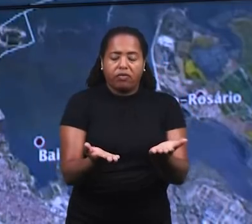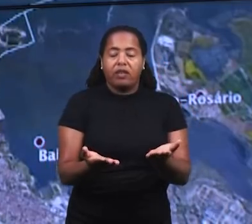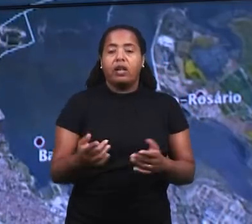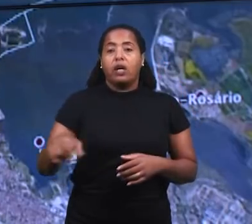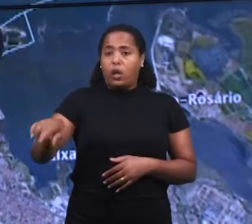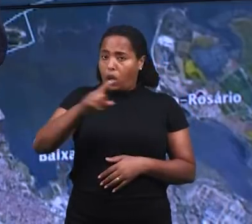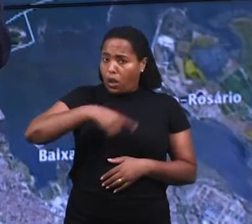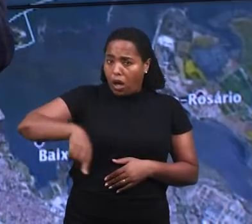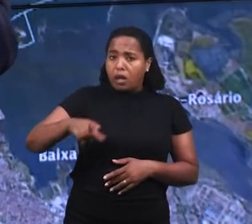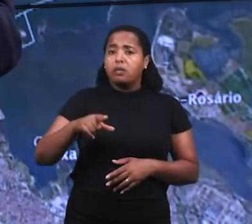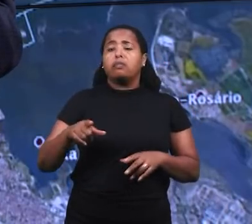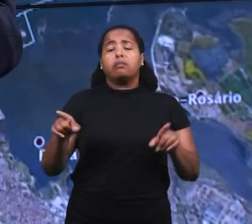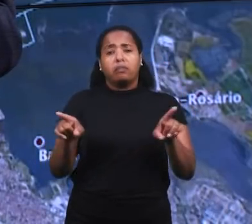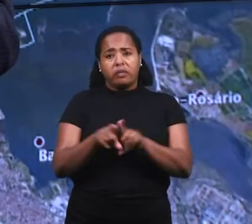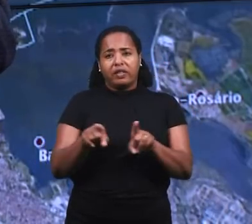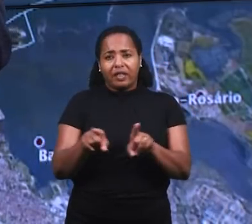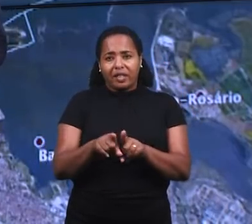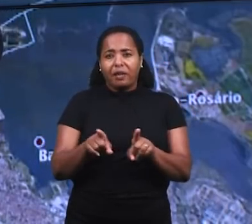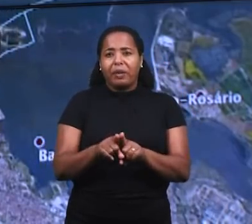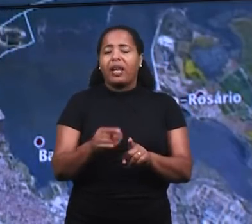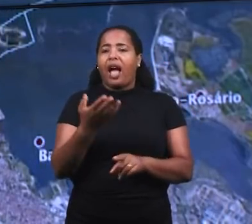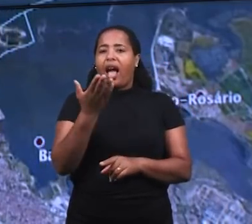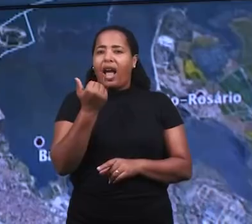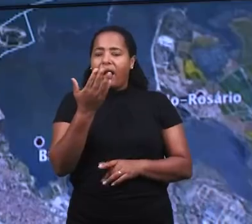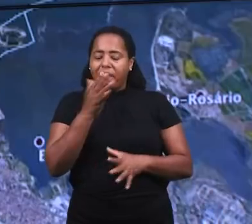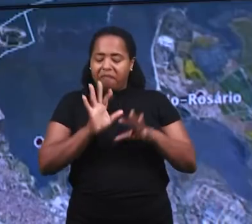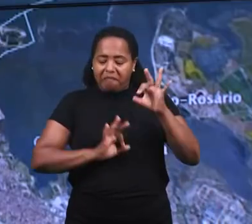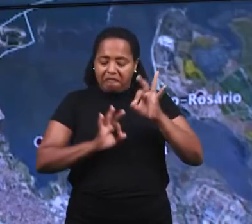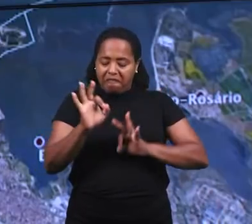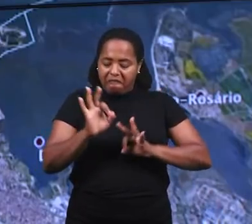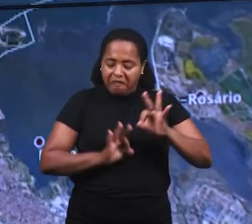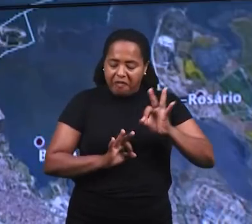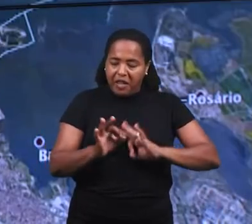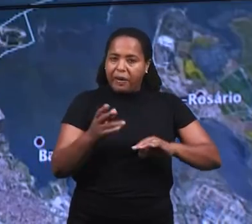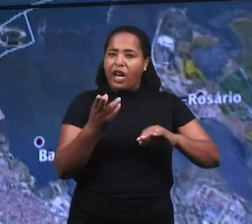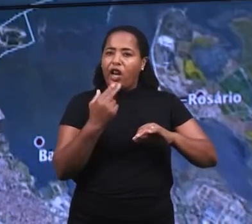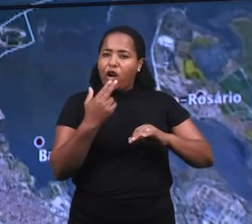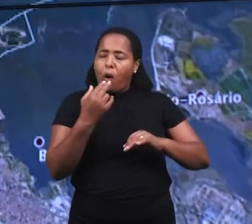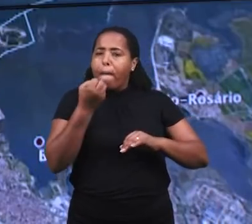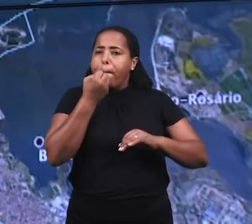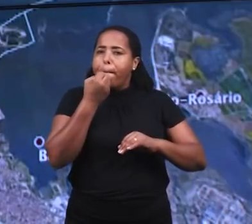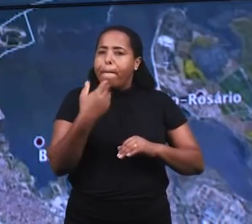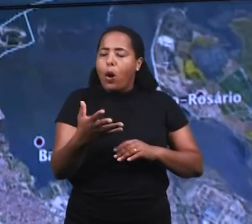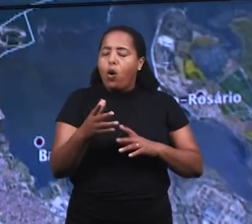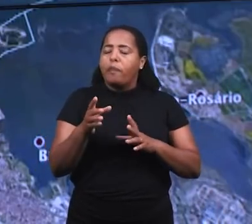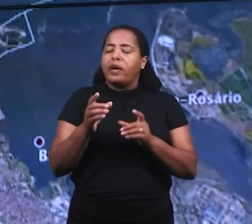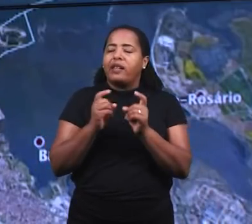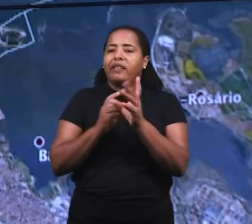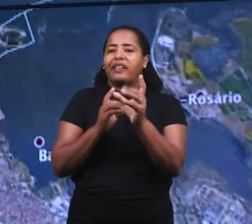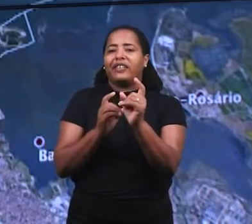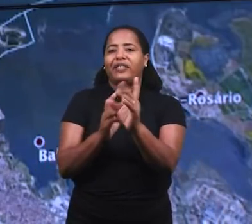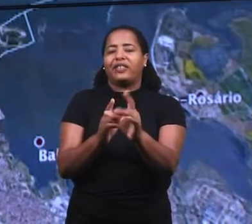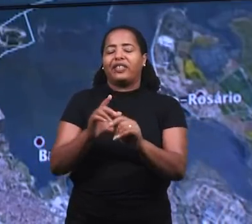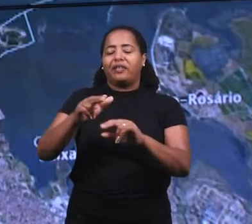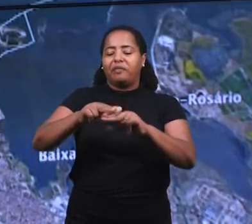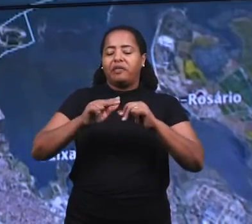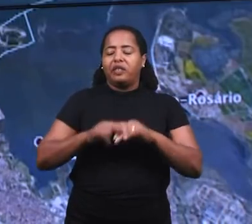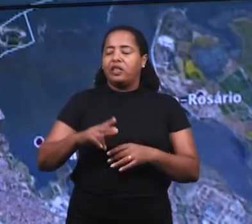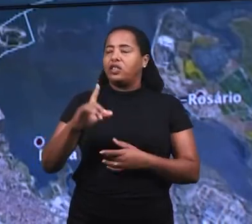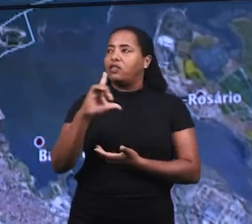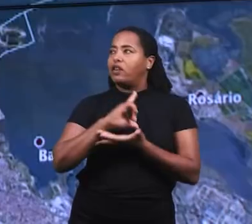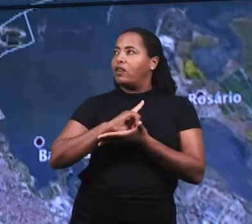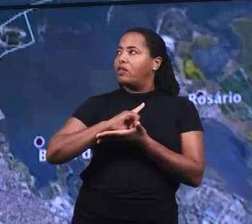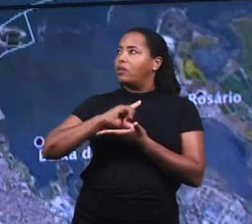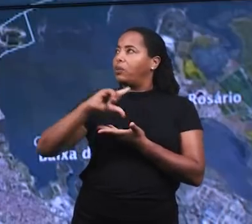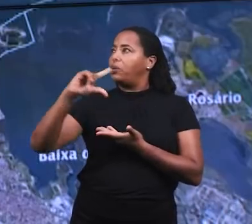fogo. A igreja também, nessa última hora, ela está sendo nutrida, ela está sendo bem preparada, bem